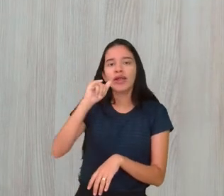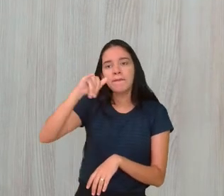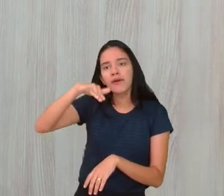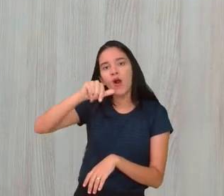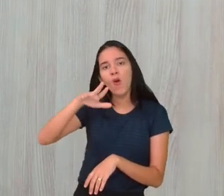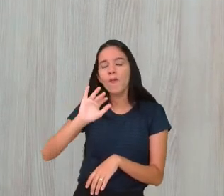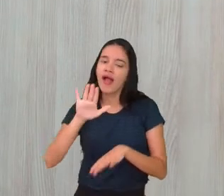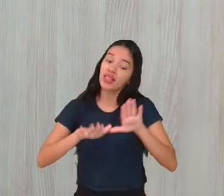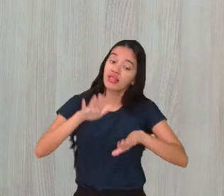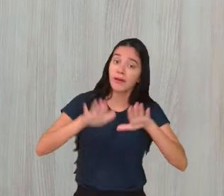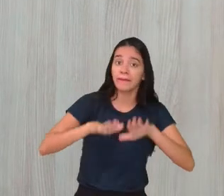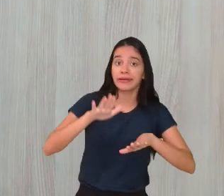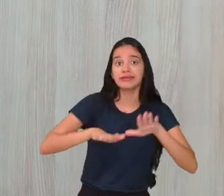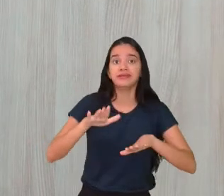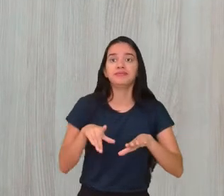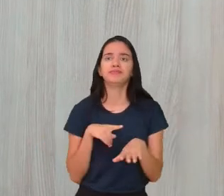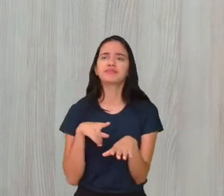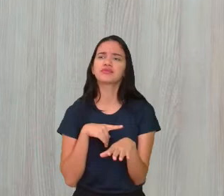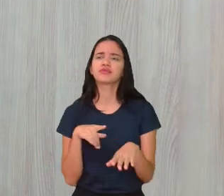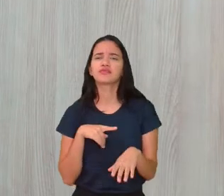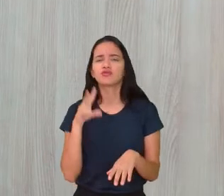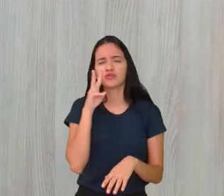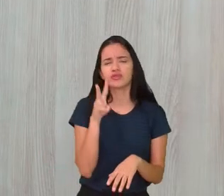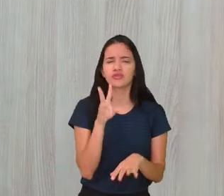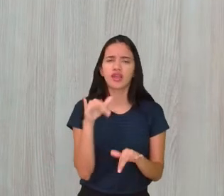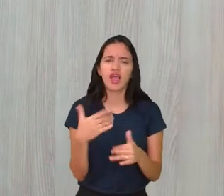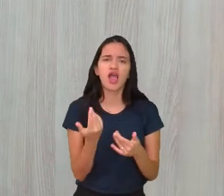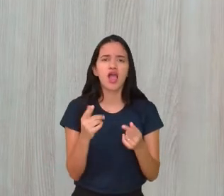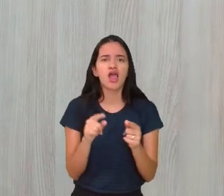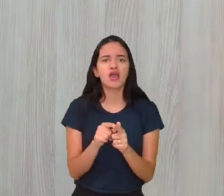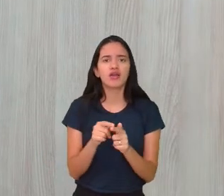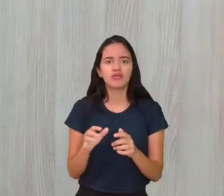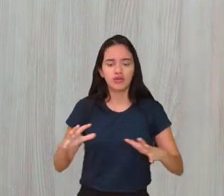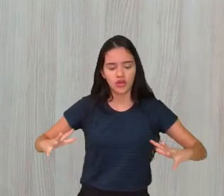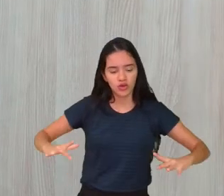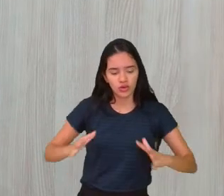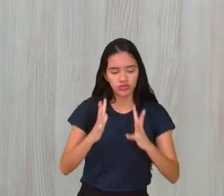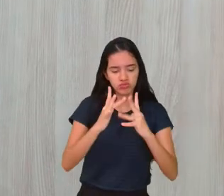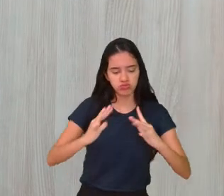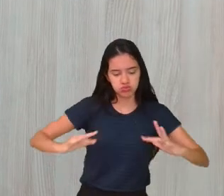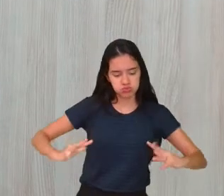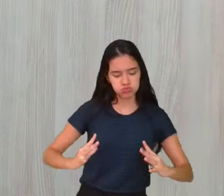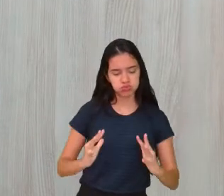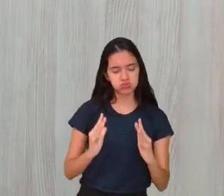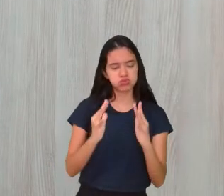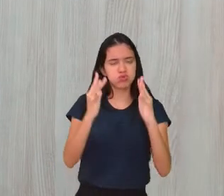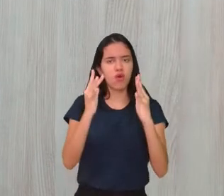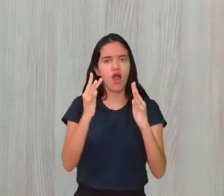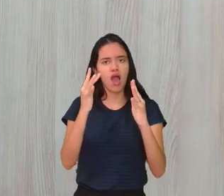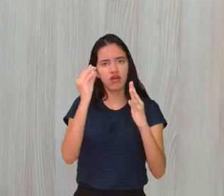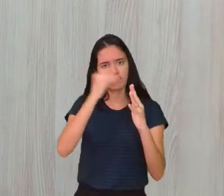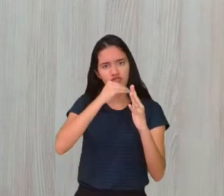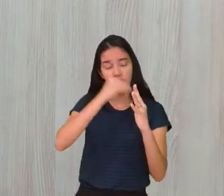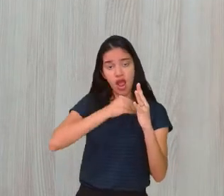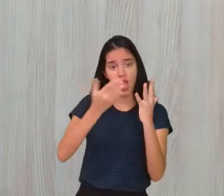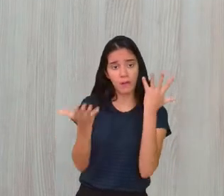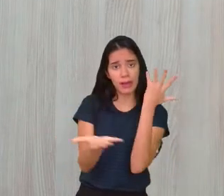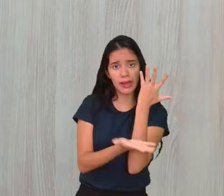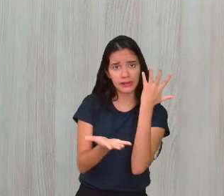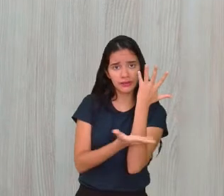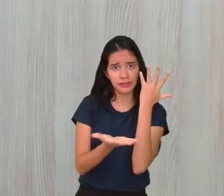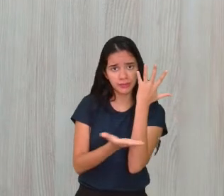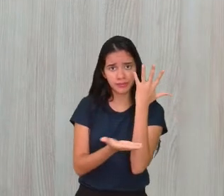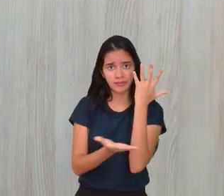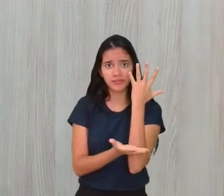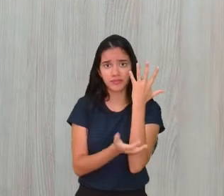uma da árvore, região. que ela tem, você vê muito aqui, é um tronco, não é muito forte, não é um tronco, não é uma madeira, ela